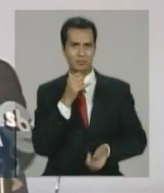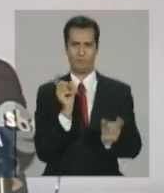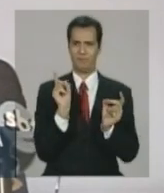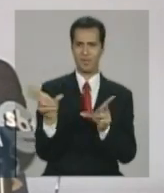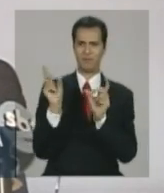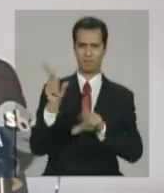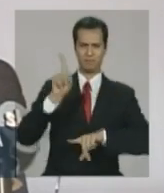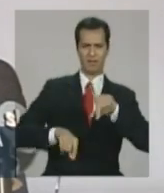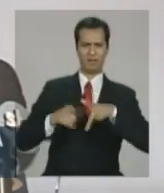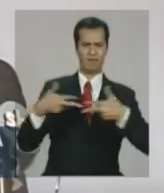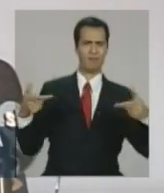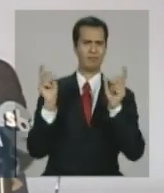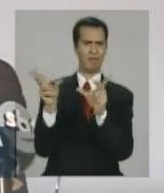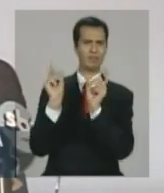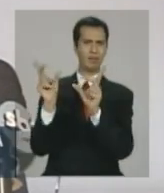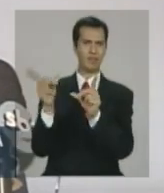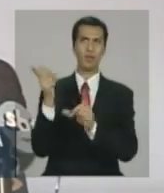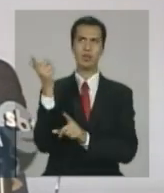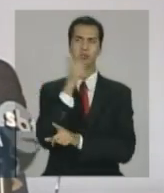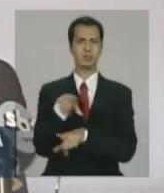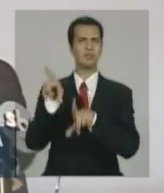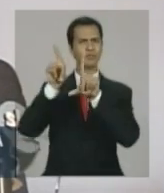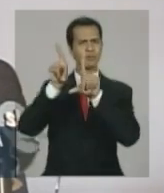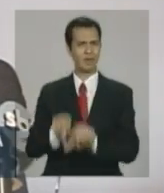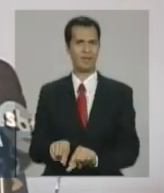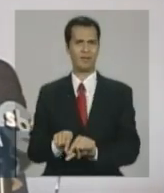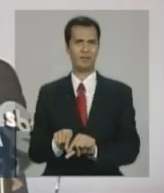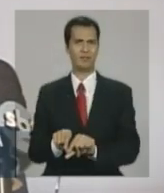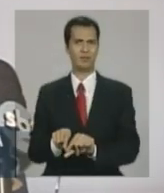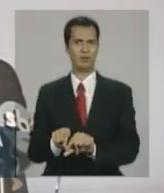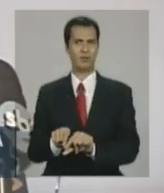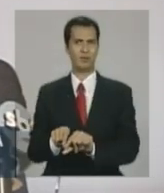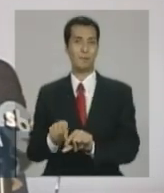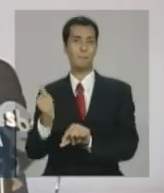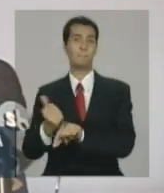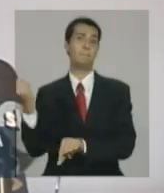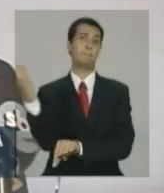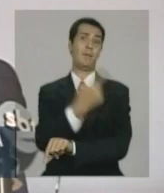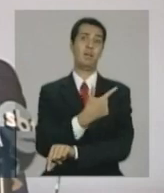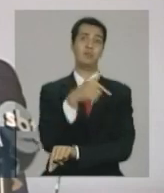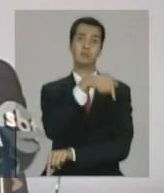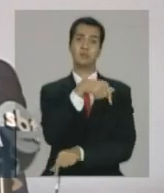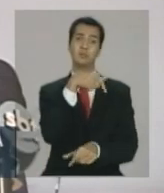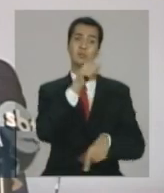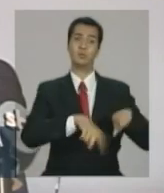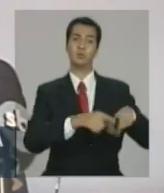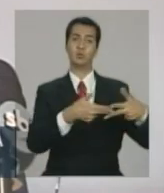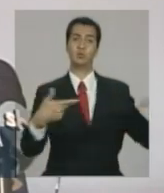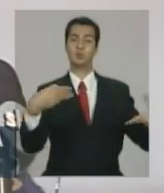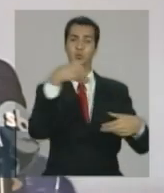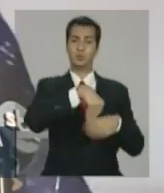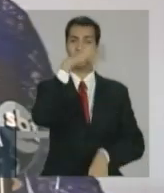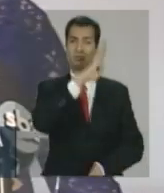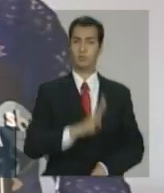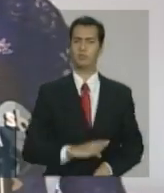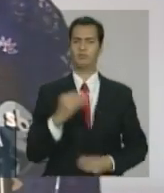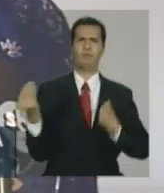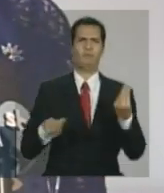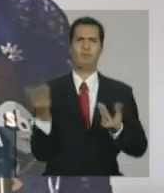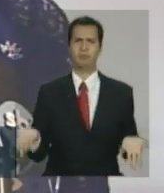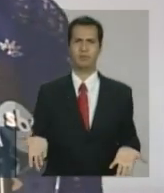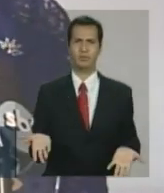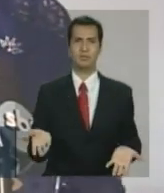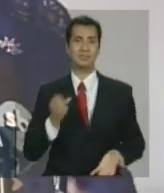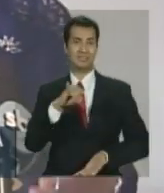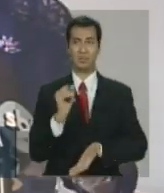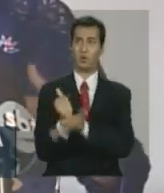mais baixo que do produto produzido no Brasil? Ou seja, você desonera